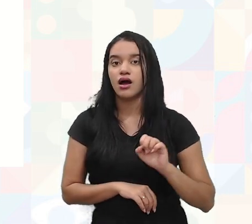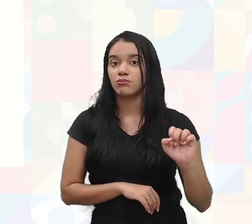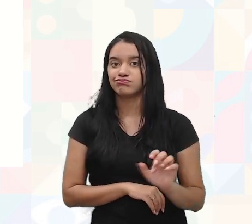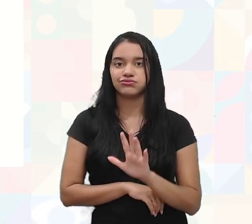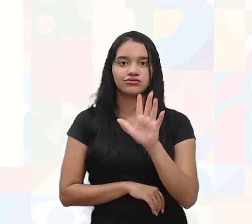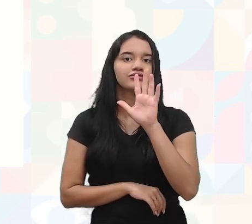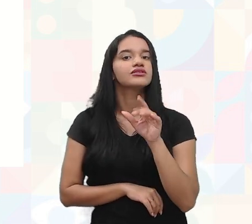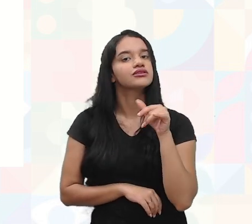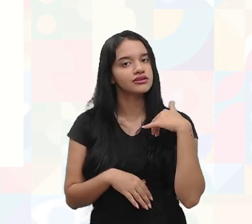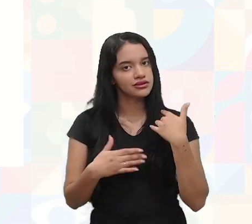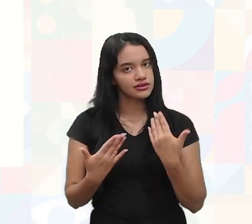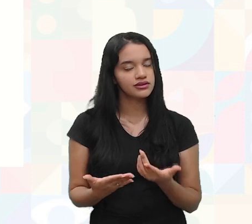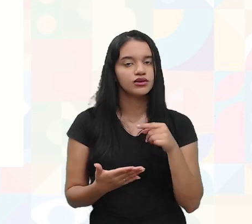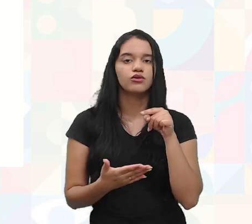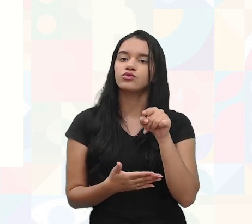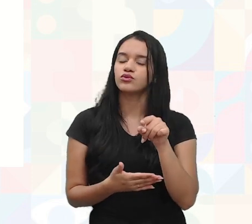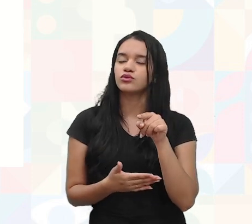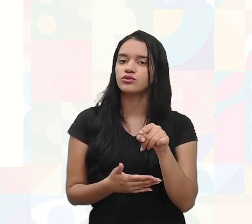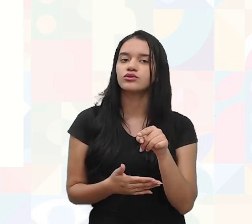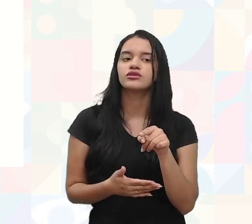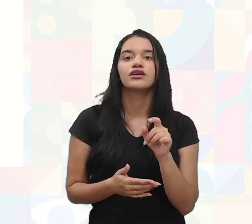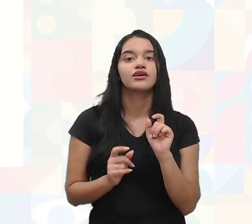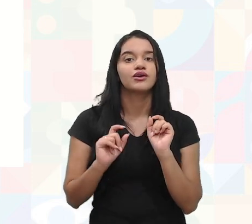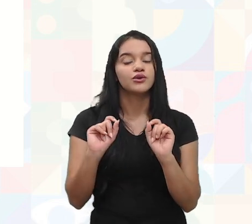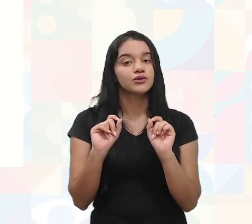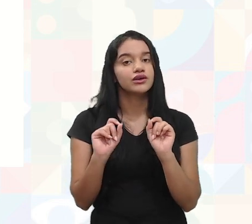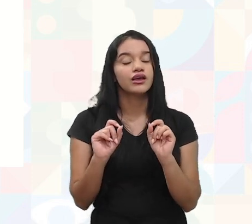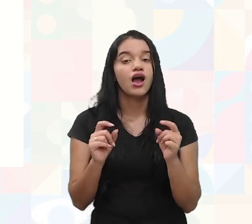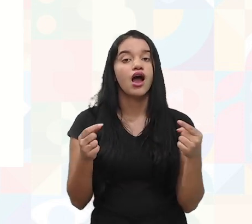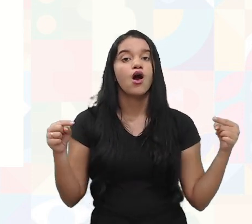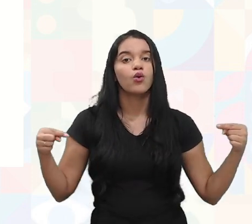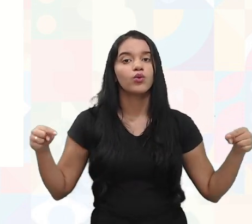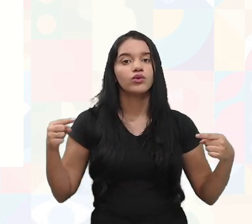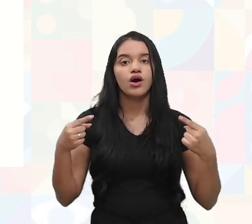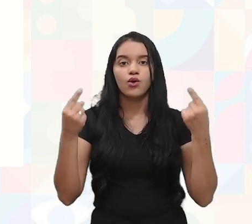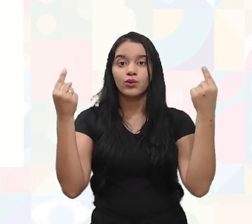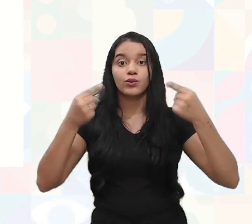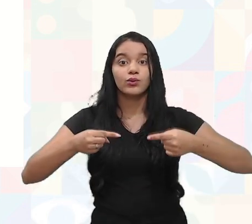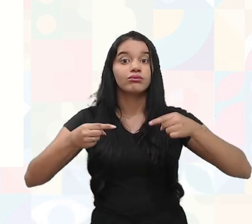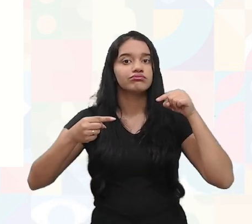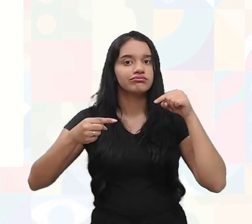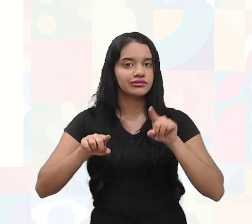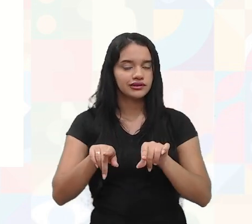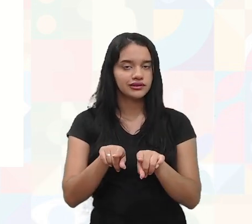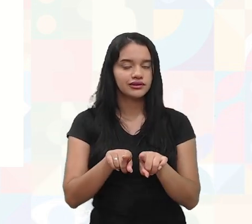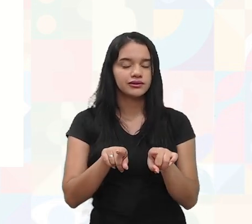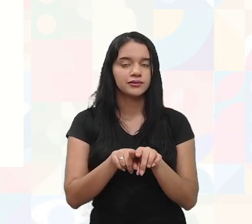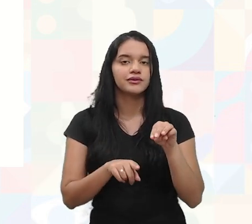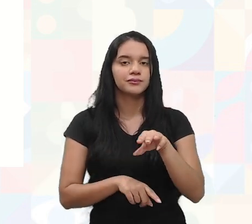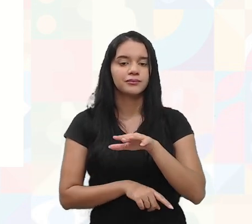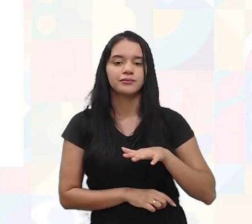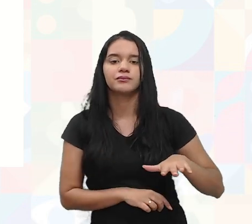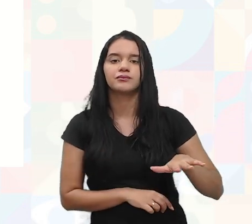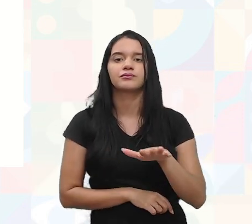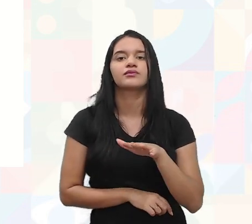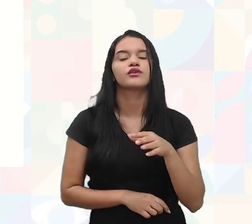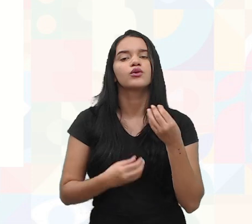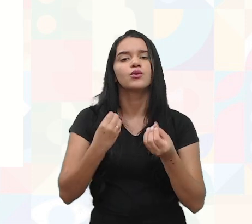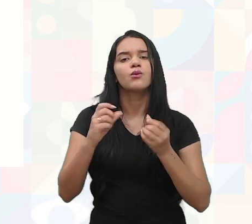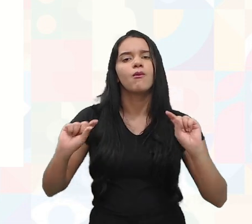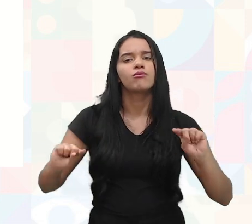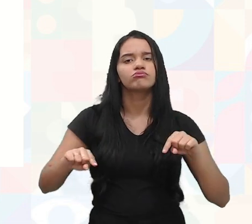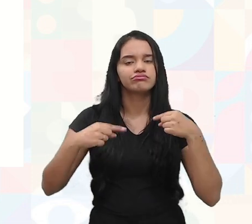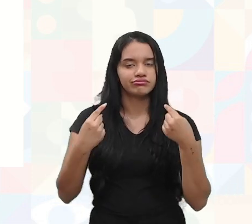seu trabalho, certo? A concorrência e mercado também se coloca como um